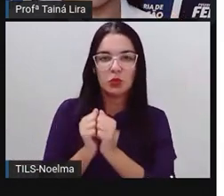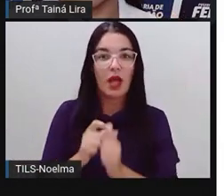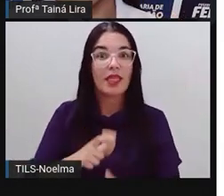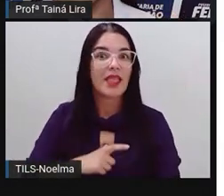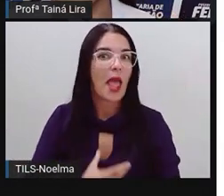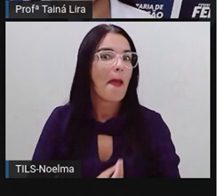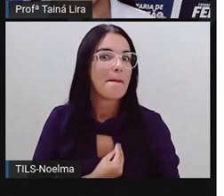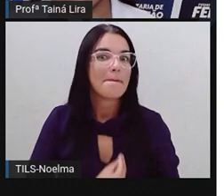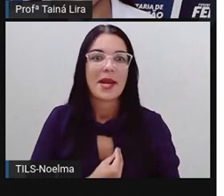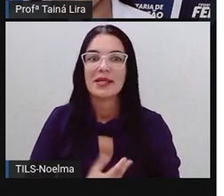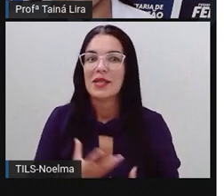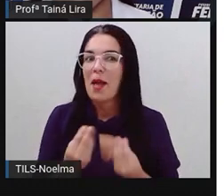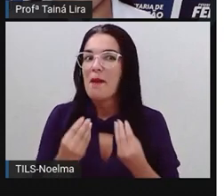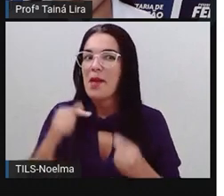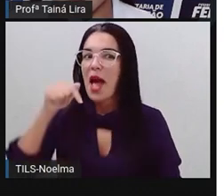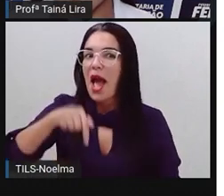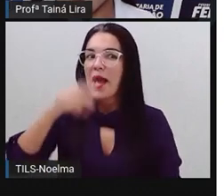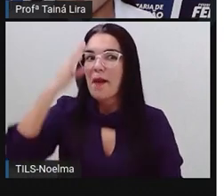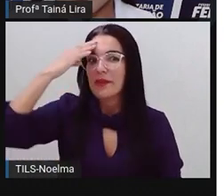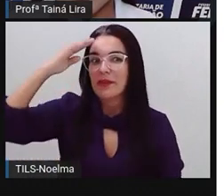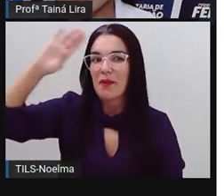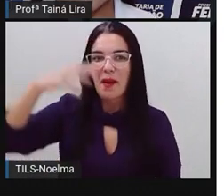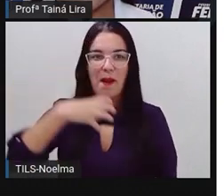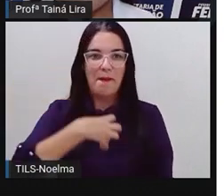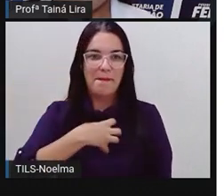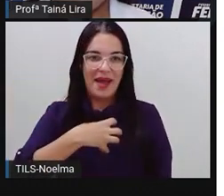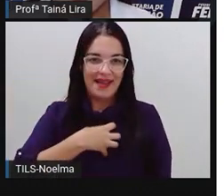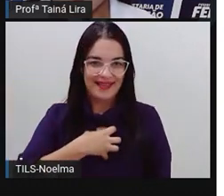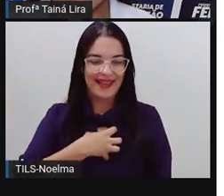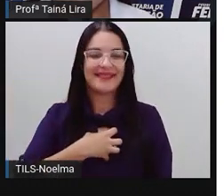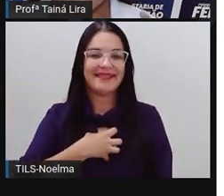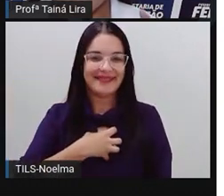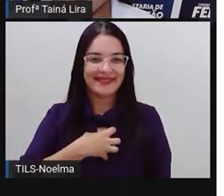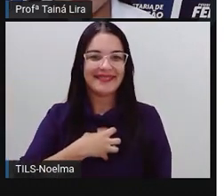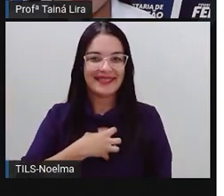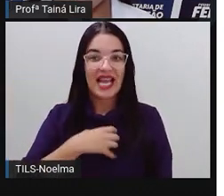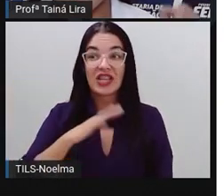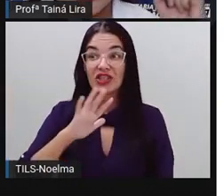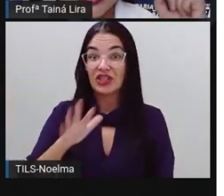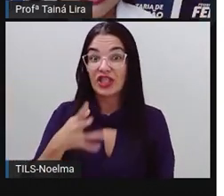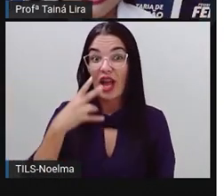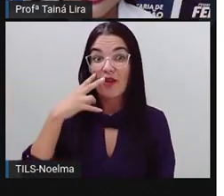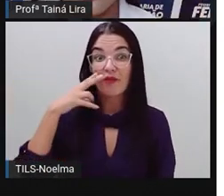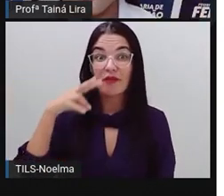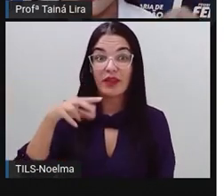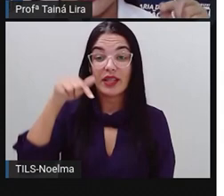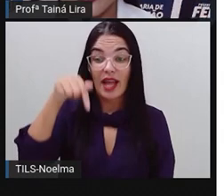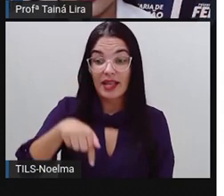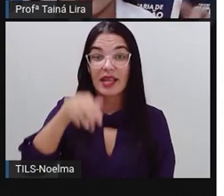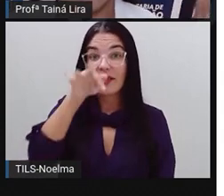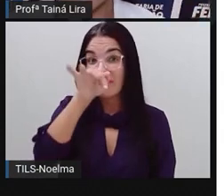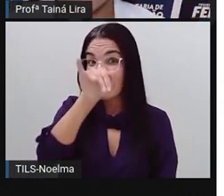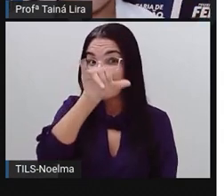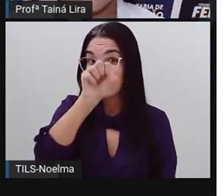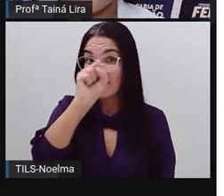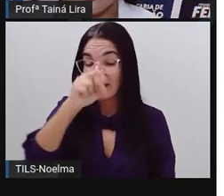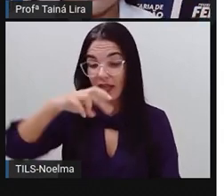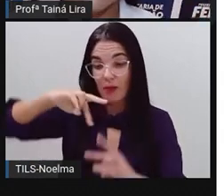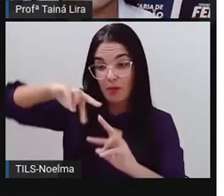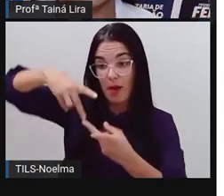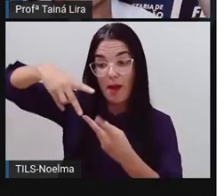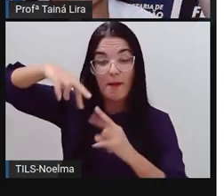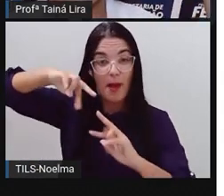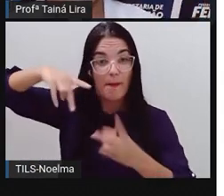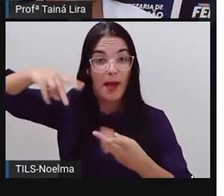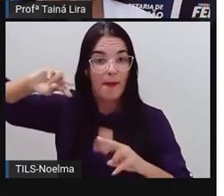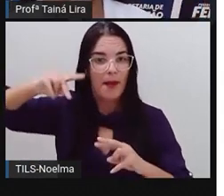presente principalmente aqui na Bahia não é verdade e eu já vi também roda de capoeira aqui em Feira de Santana eu já vi ali